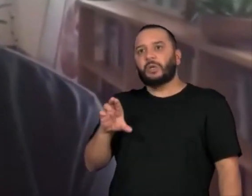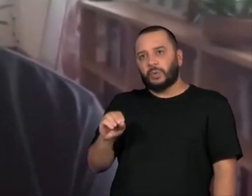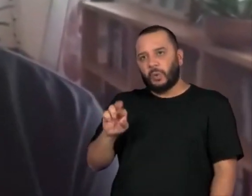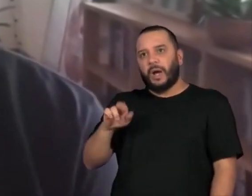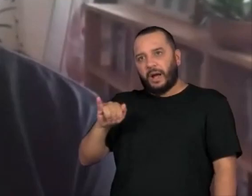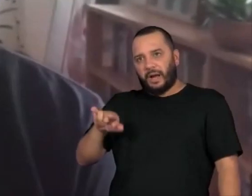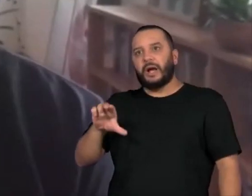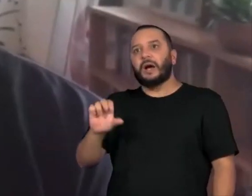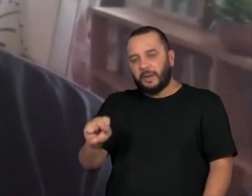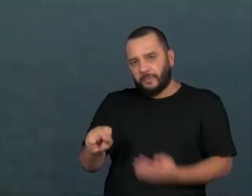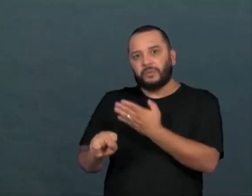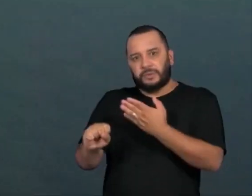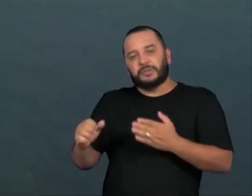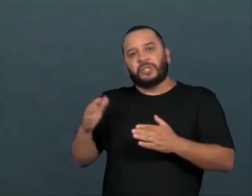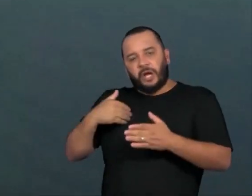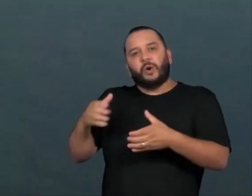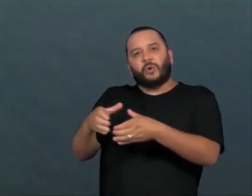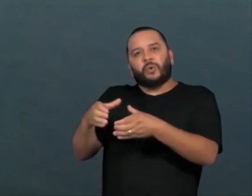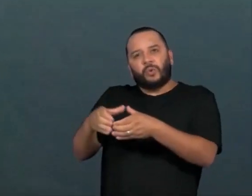do Greenpeace Brasil.